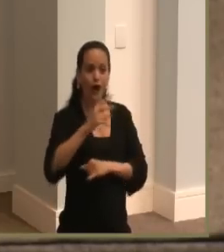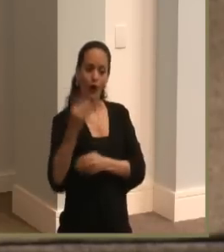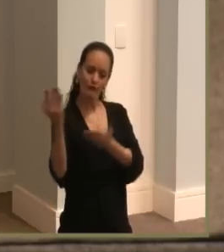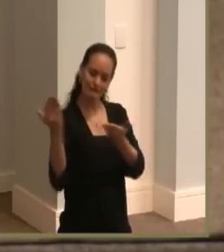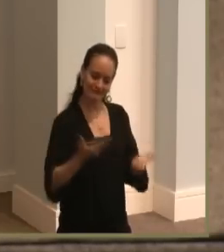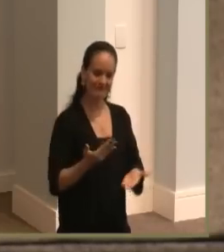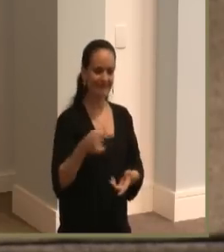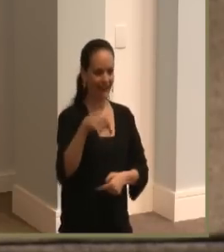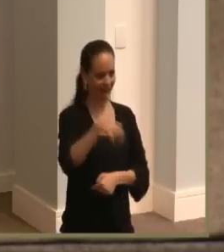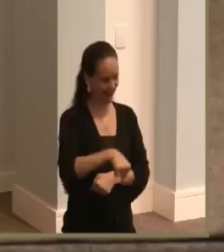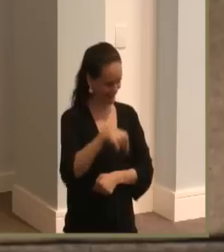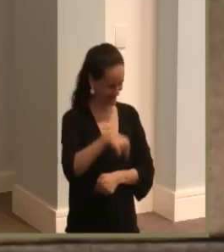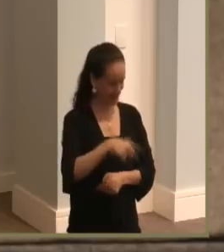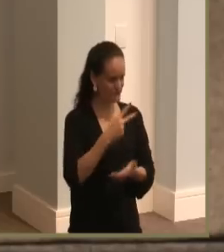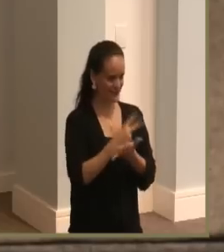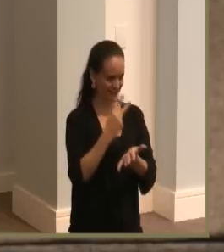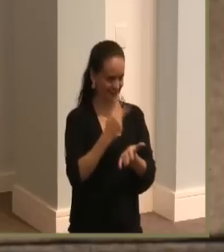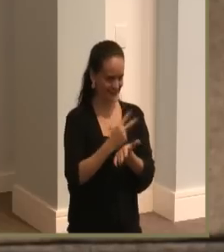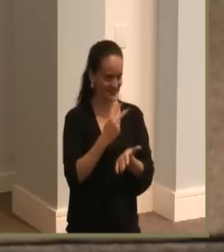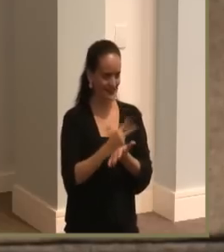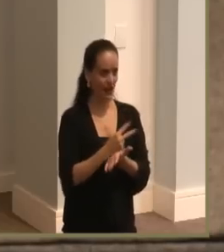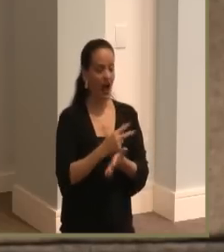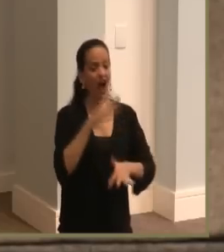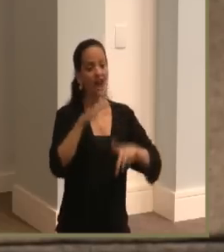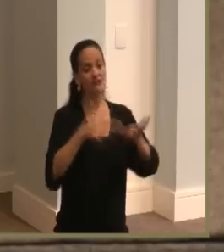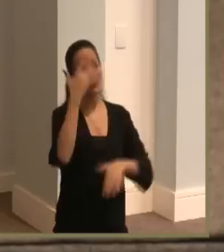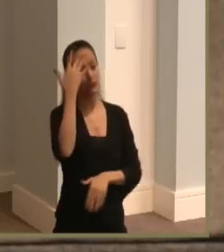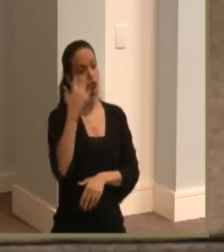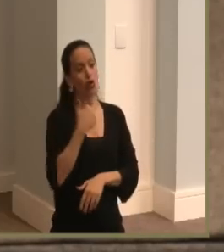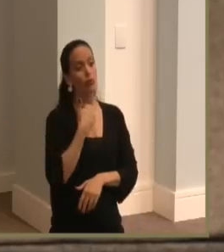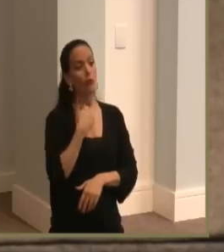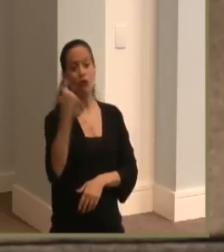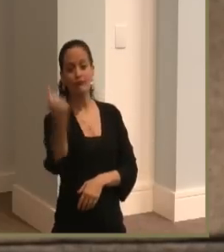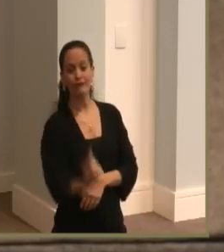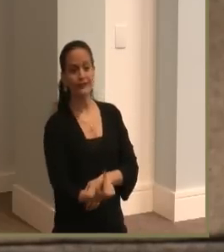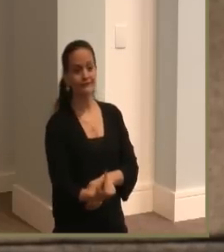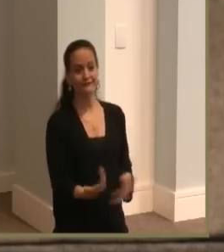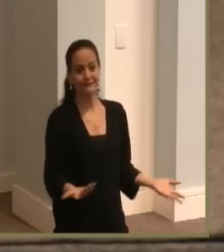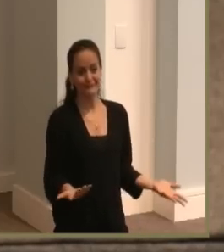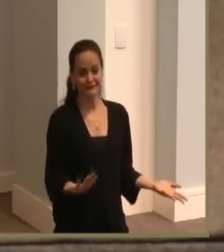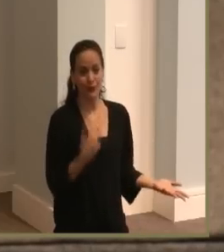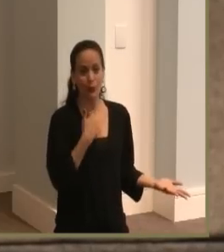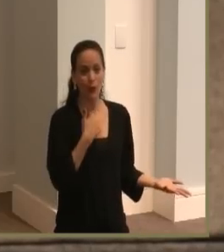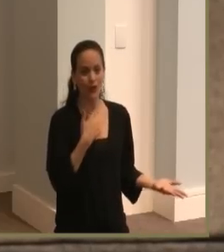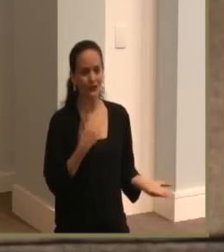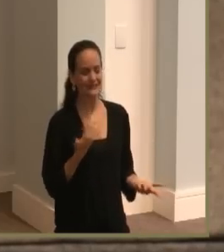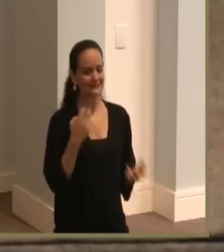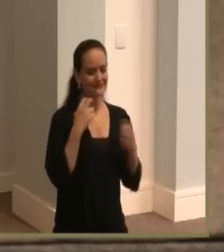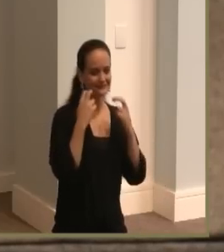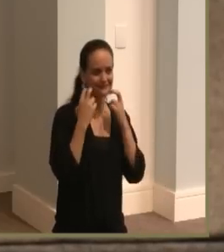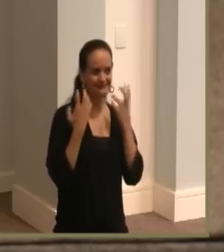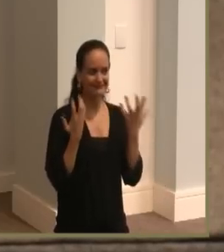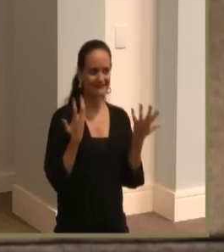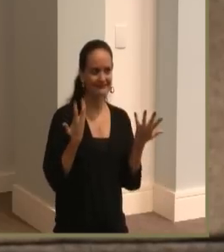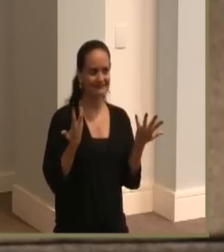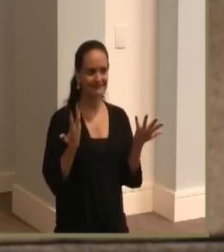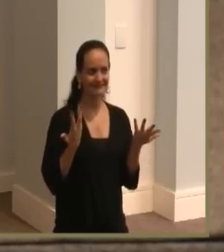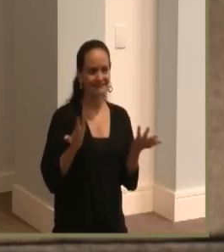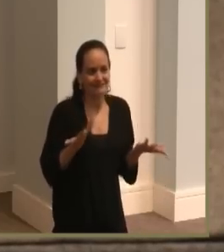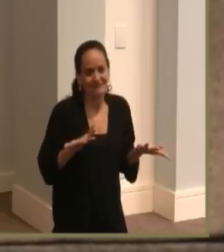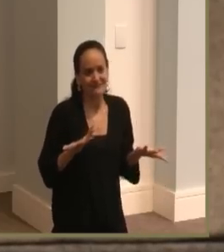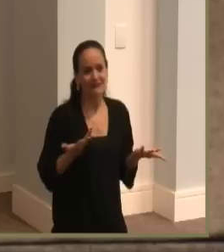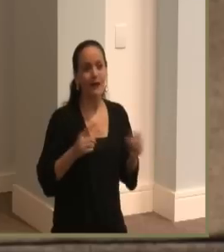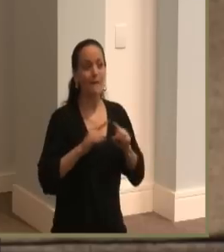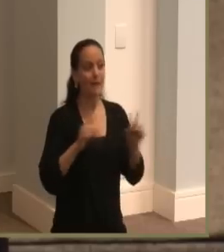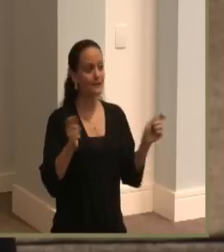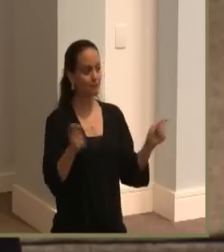fazermos com que pessoas que às vezes não possam vir ou às vezes tenham um certo receio de virem à nossa igreja, poderem dar